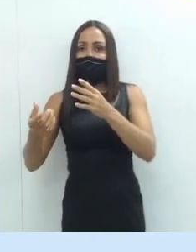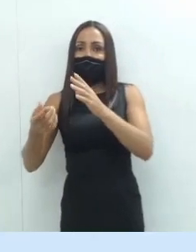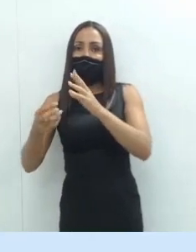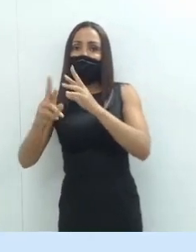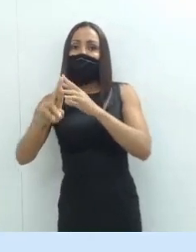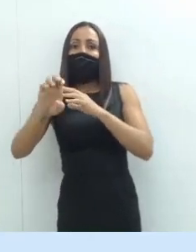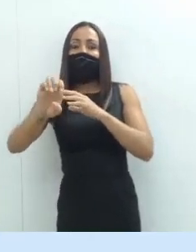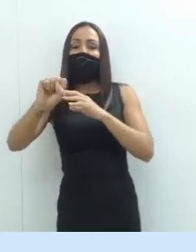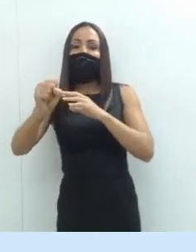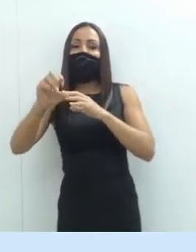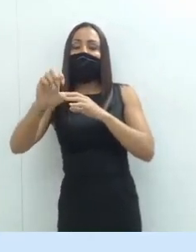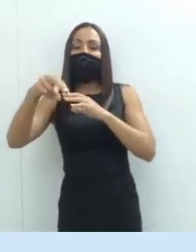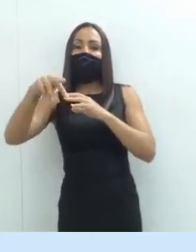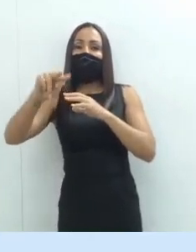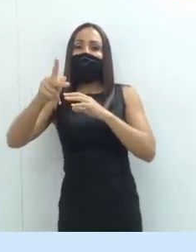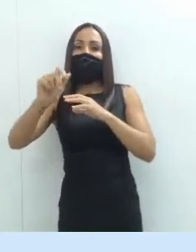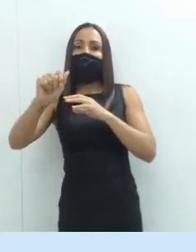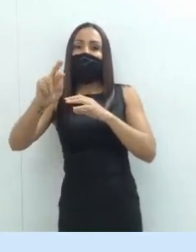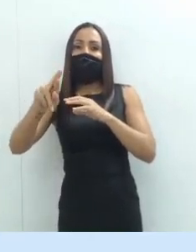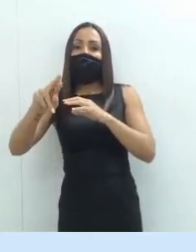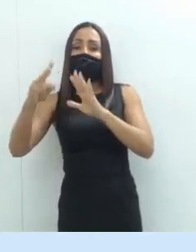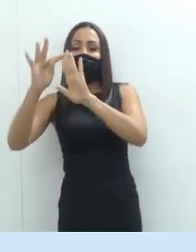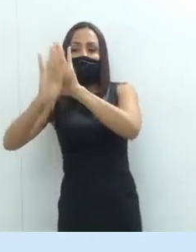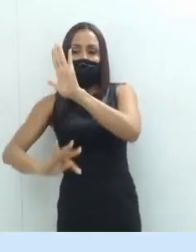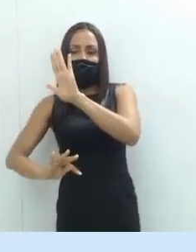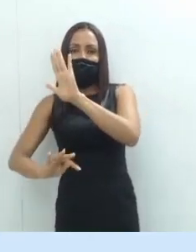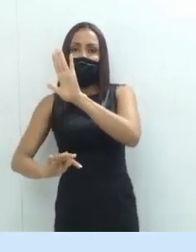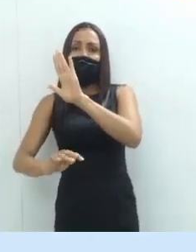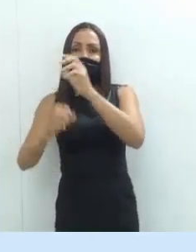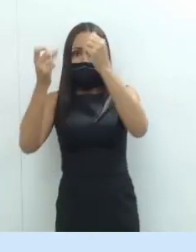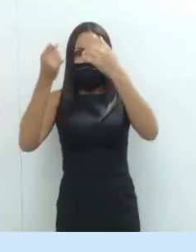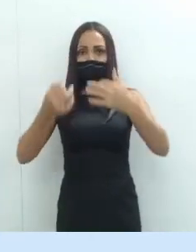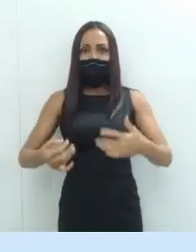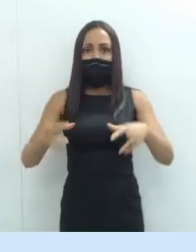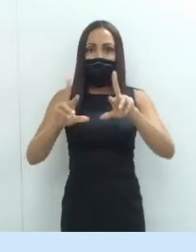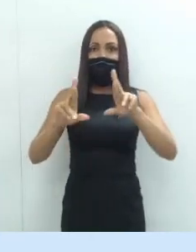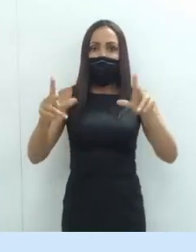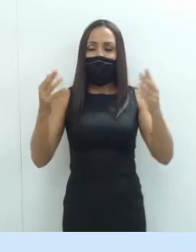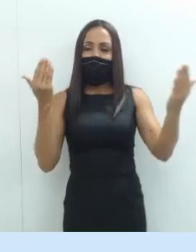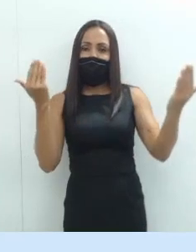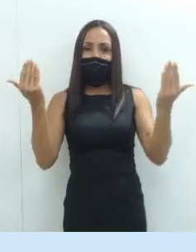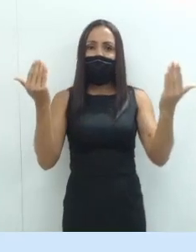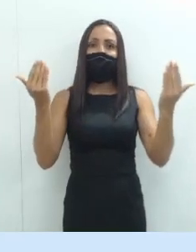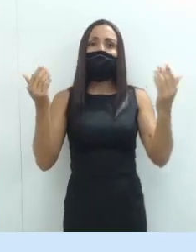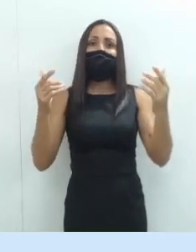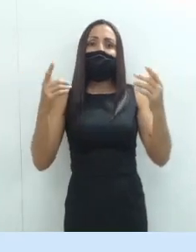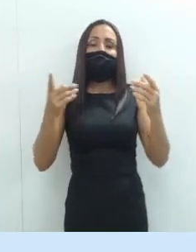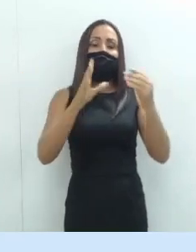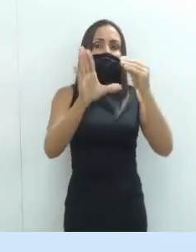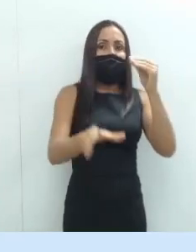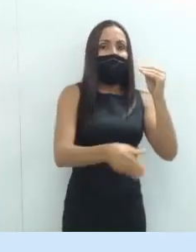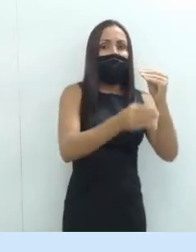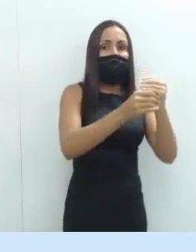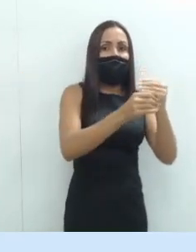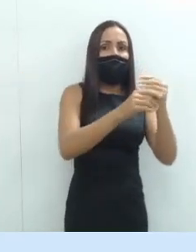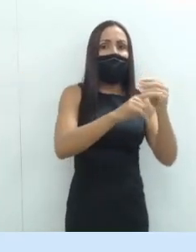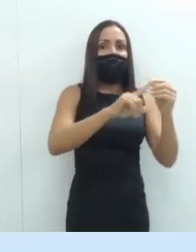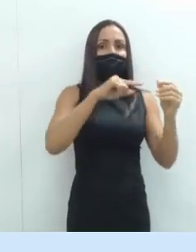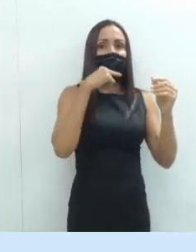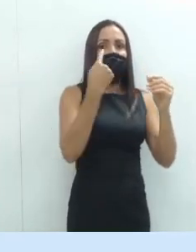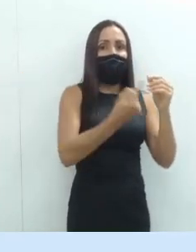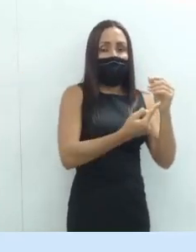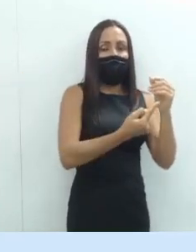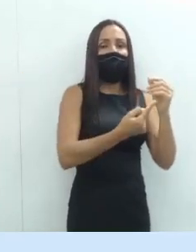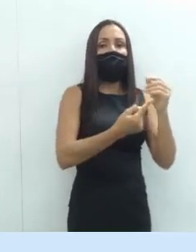texto. Vou explicar para vocês a diferença, tá? Veja bem, o resumo é exatamente o que nós estamos vendo, né? É uma